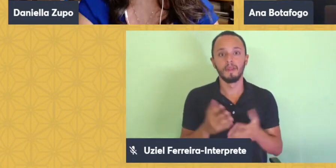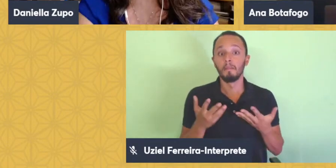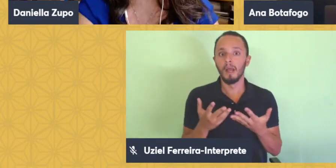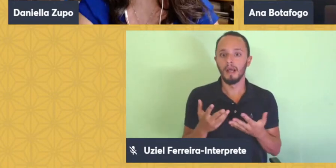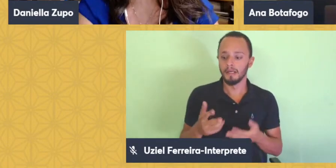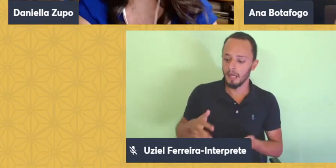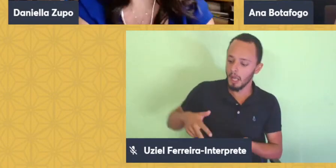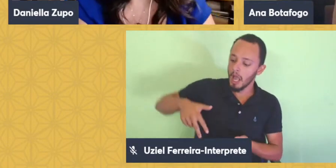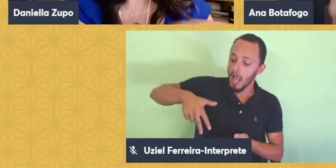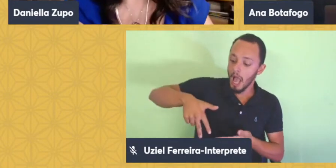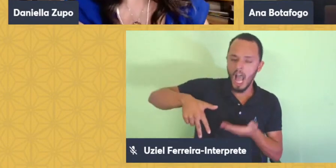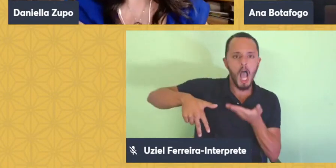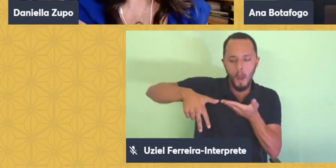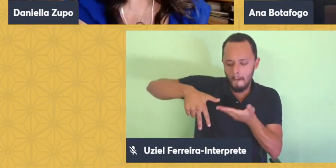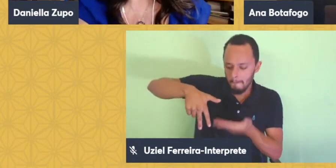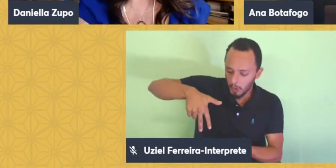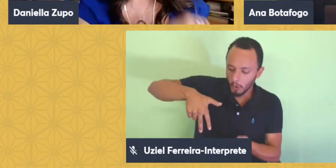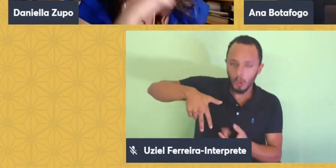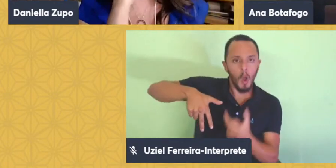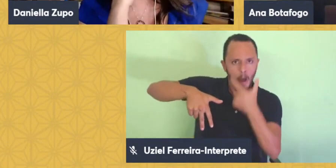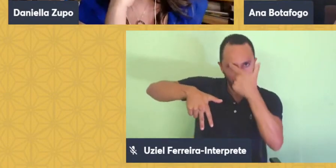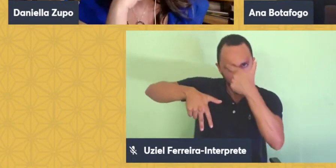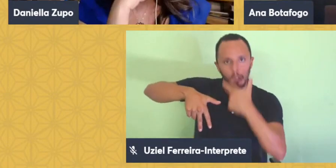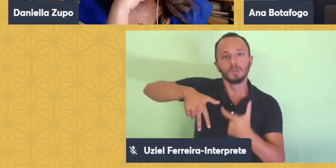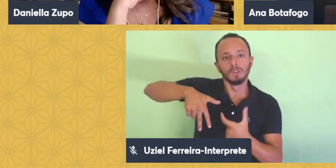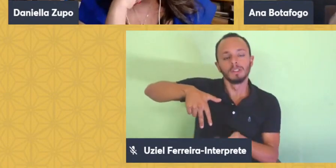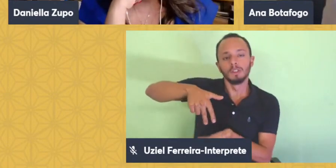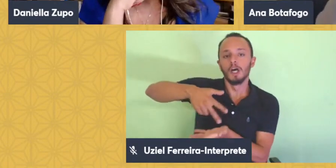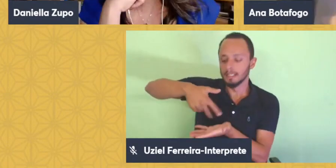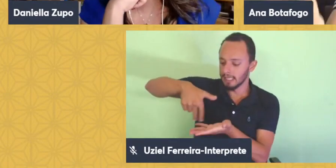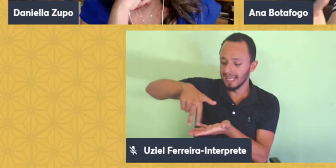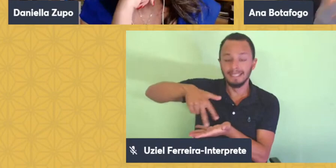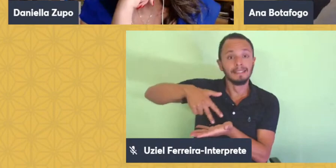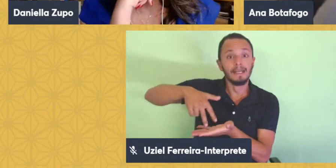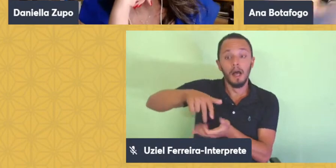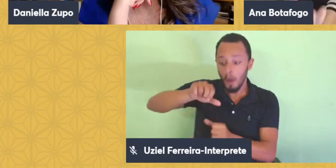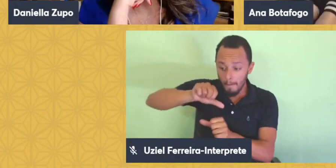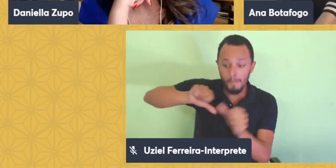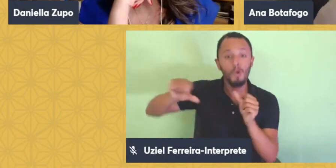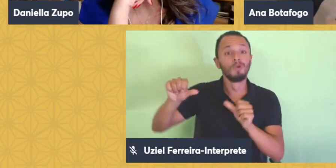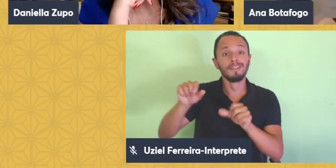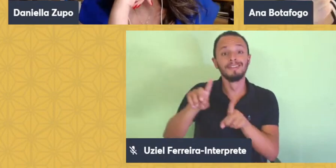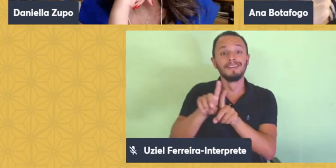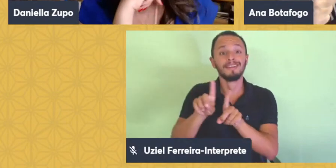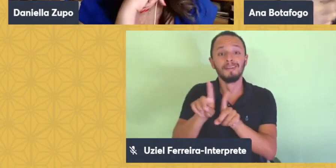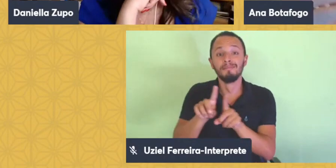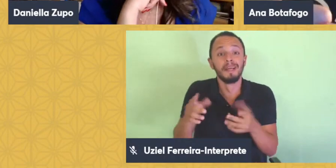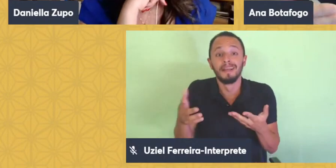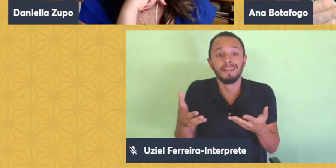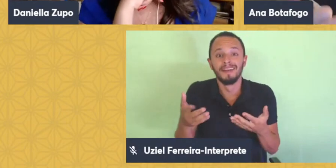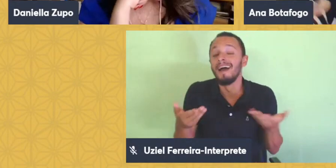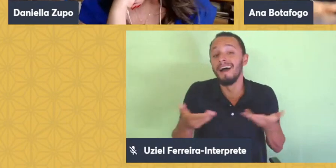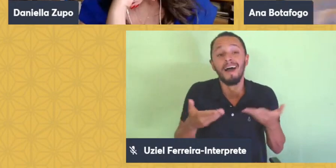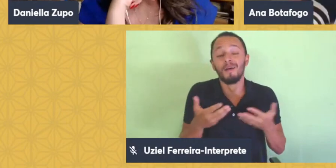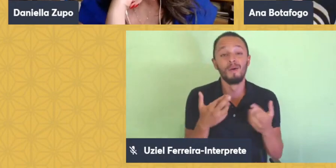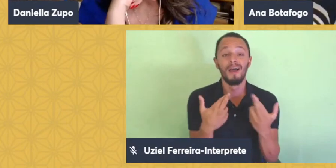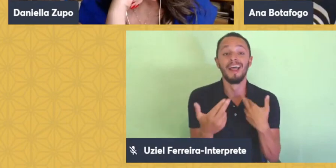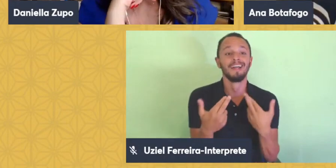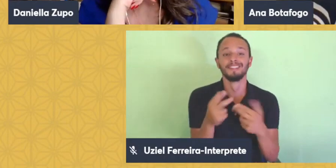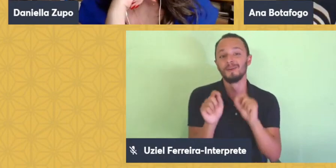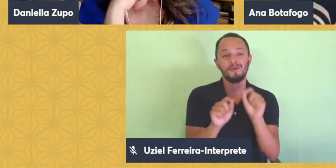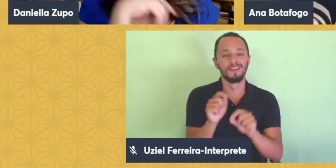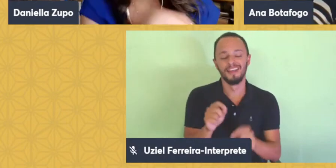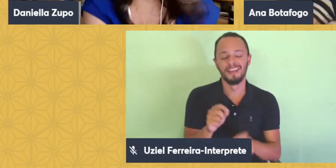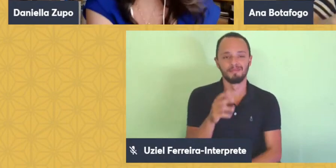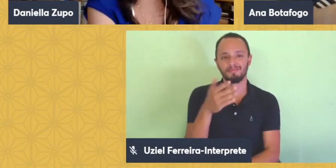só falar rap é que toda a postura da dança também mudou até mesmo porque a gente tem essa postura agora aqui essa relação